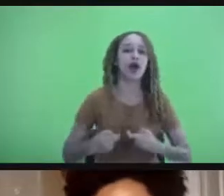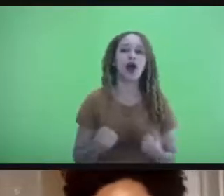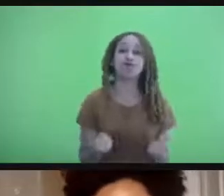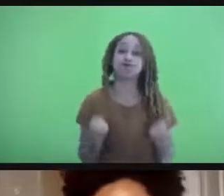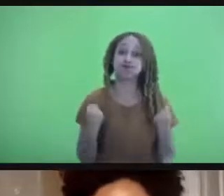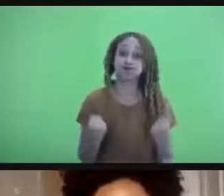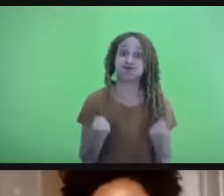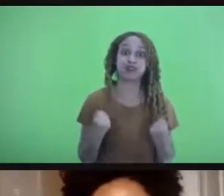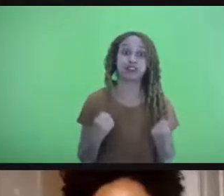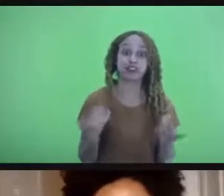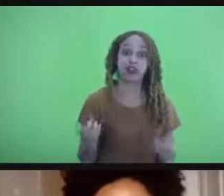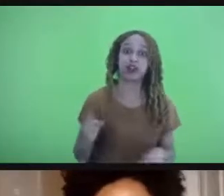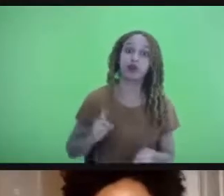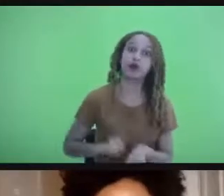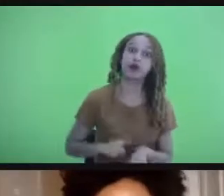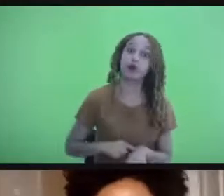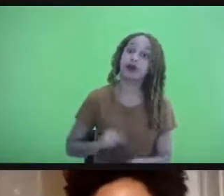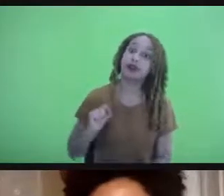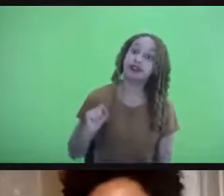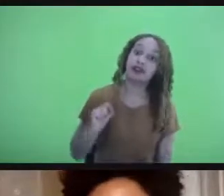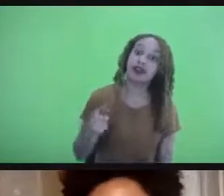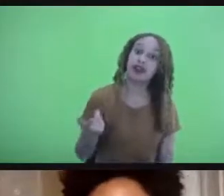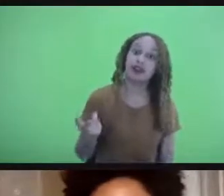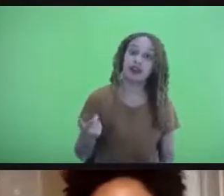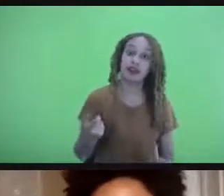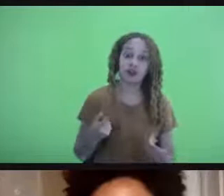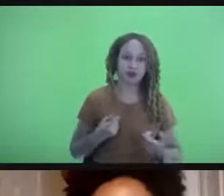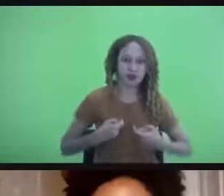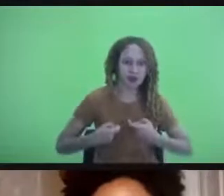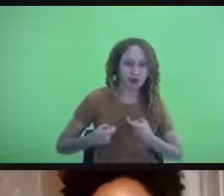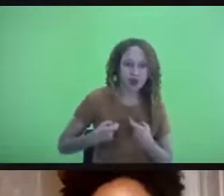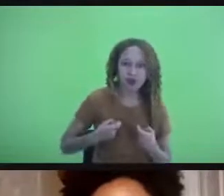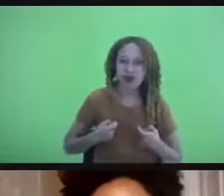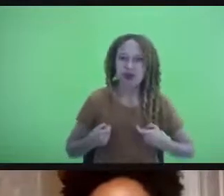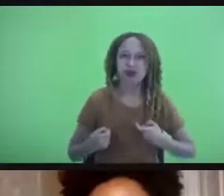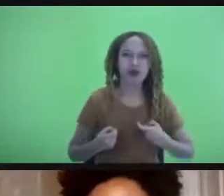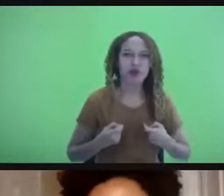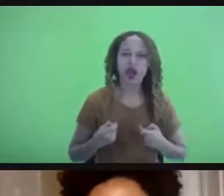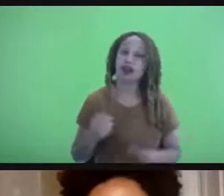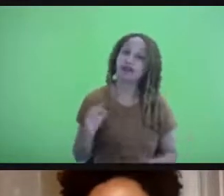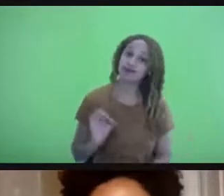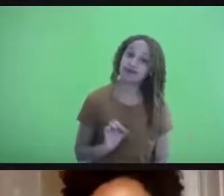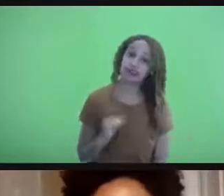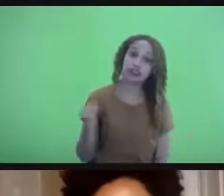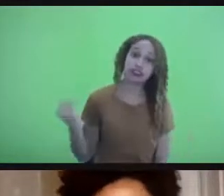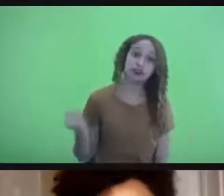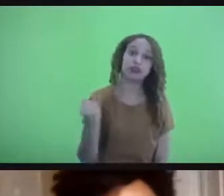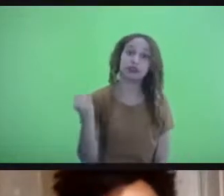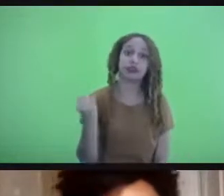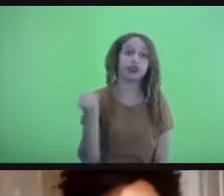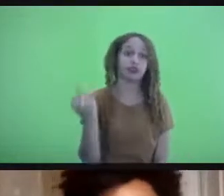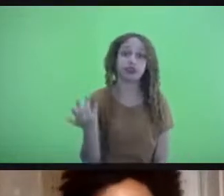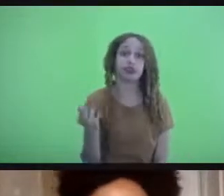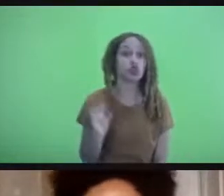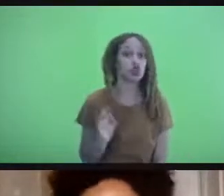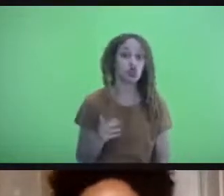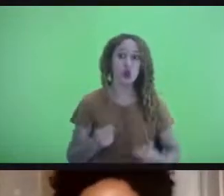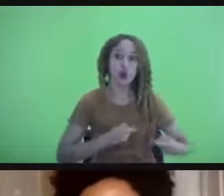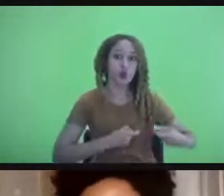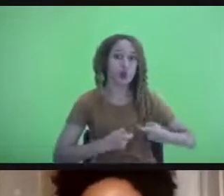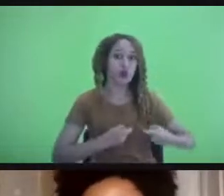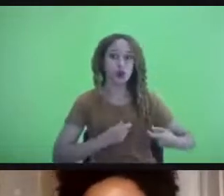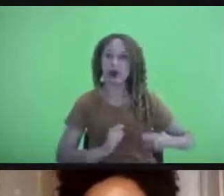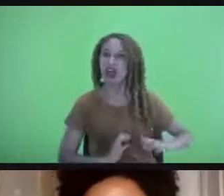era um momento onde o combate era extremamente importante, era a única via, era o